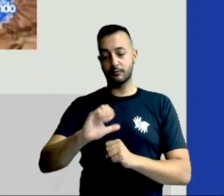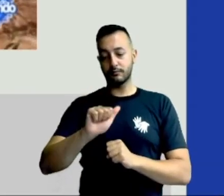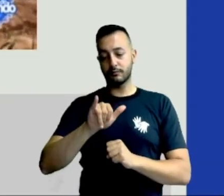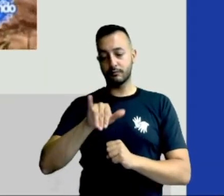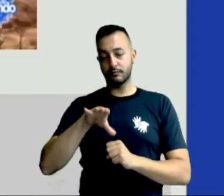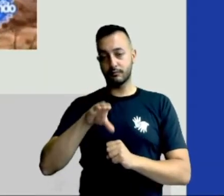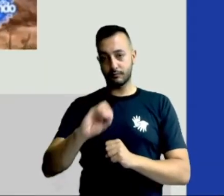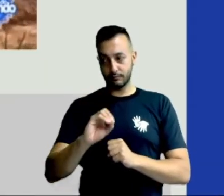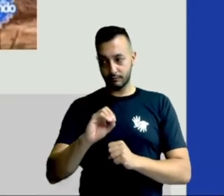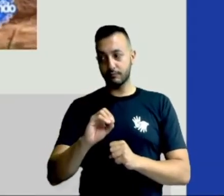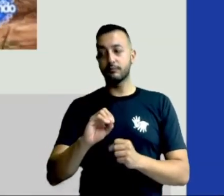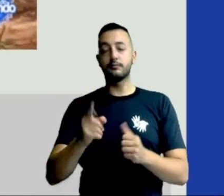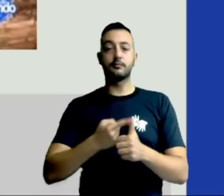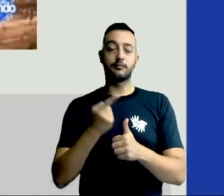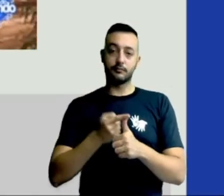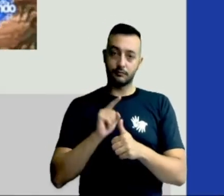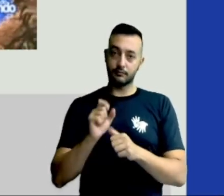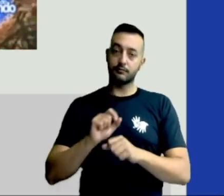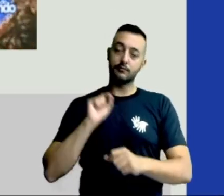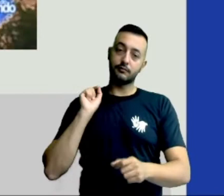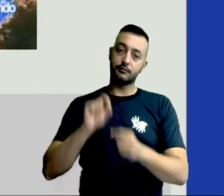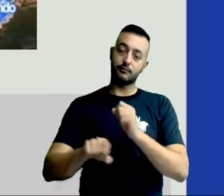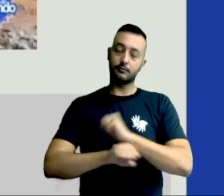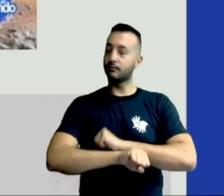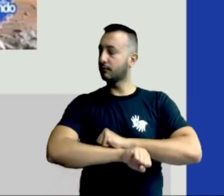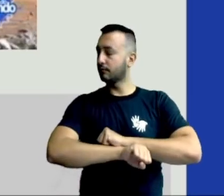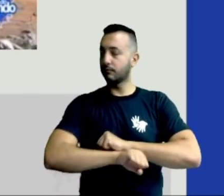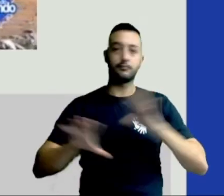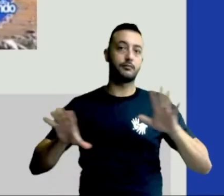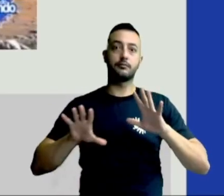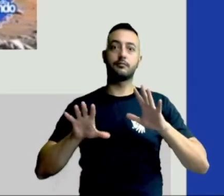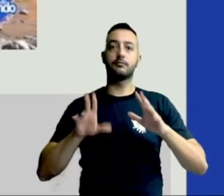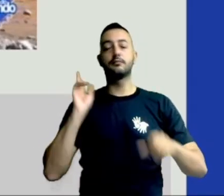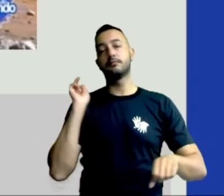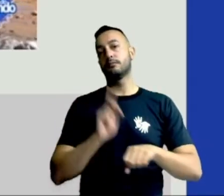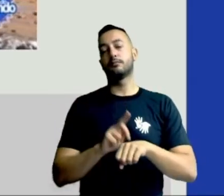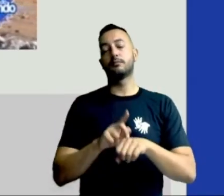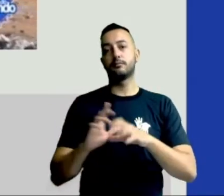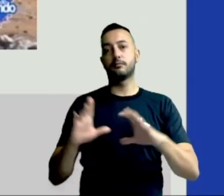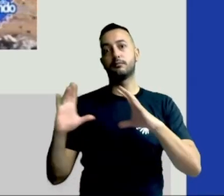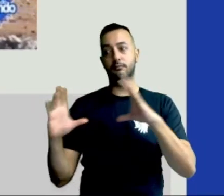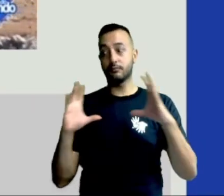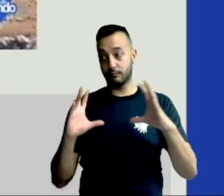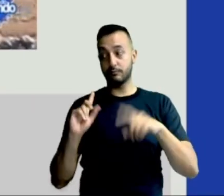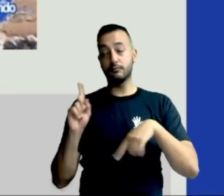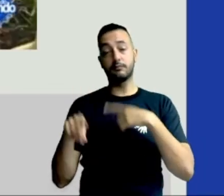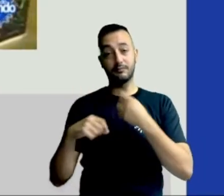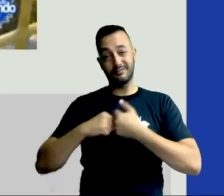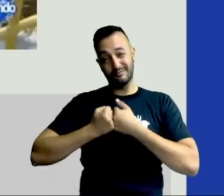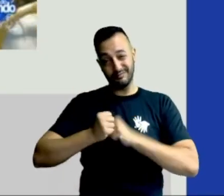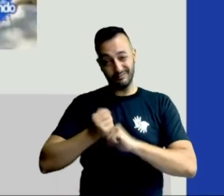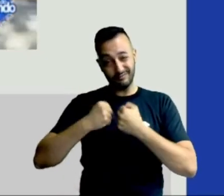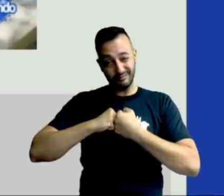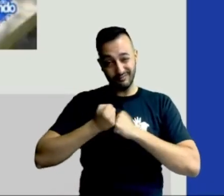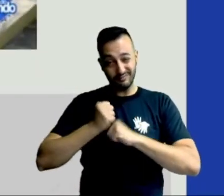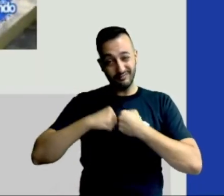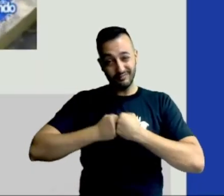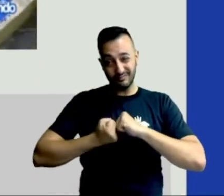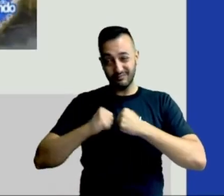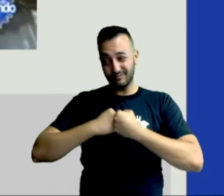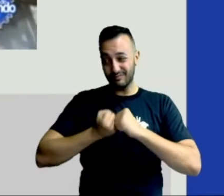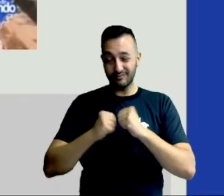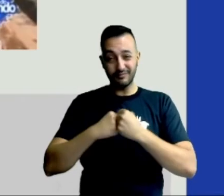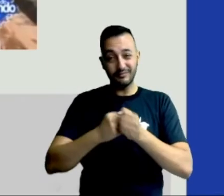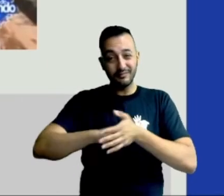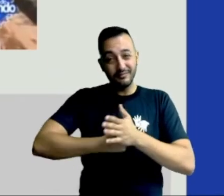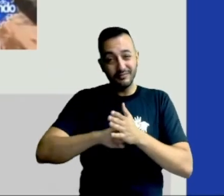mão. O calcário é tirado primeiro com um explosivo, aí eles tiram umas pedras bem grandes, que depois vão ser moídas em pedacinhos pequenos,